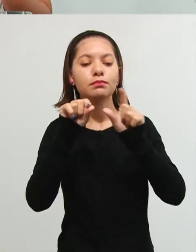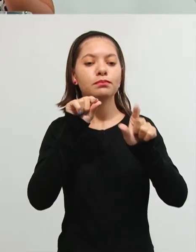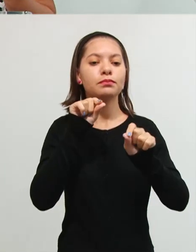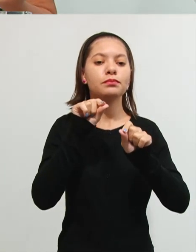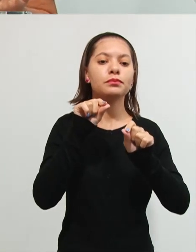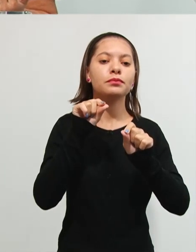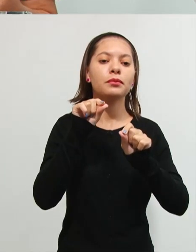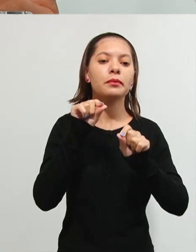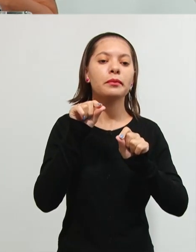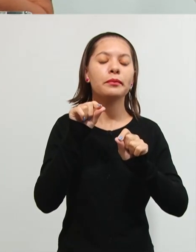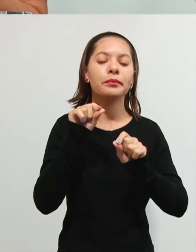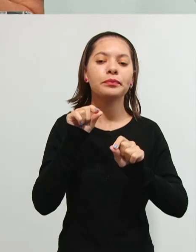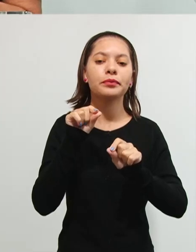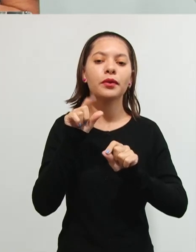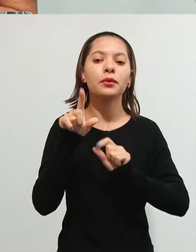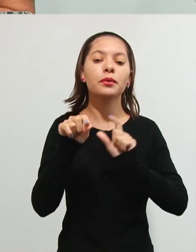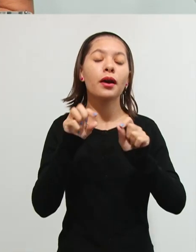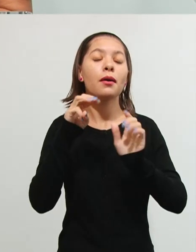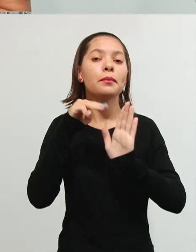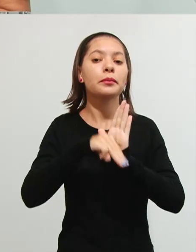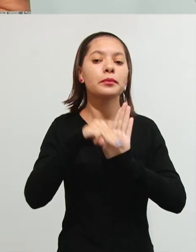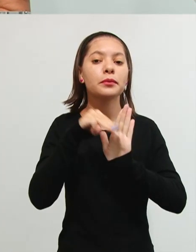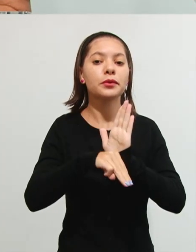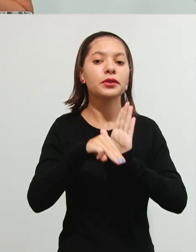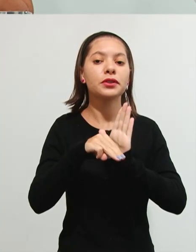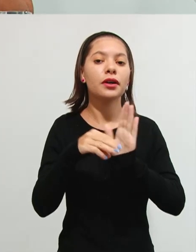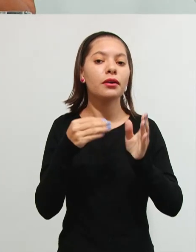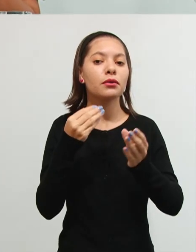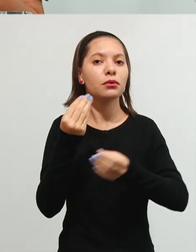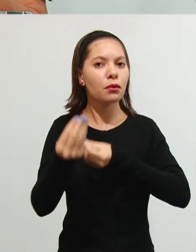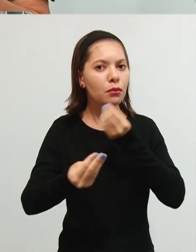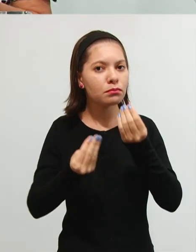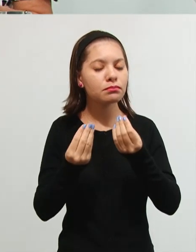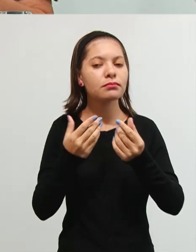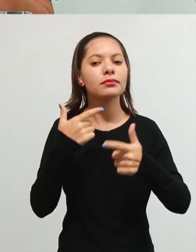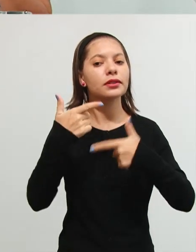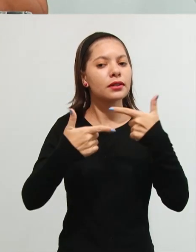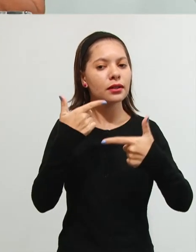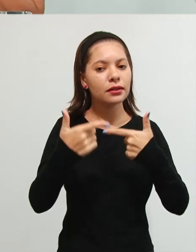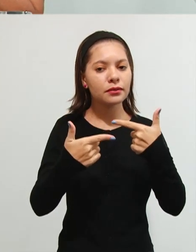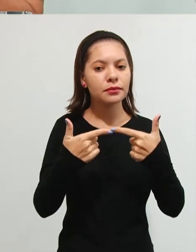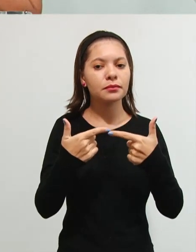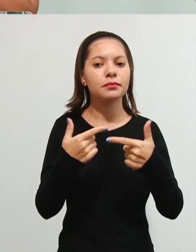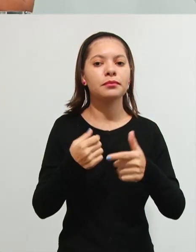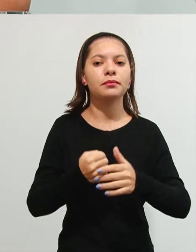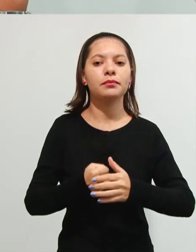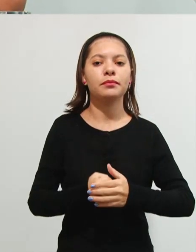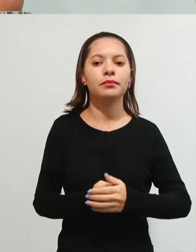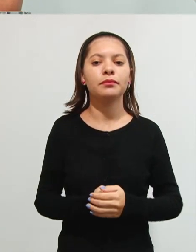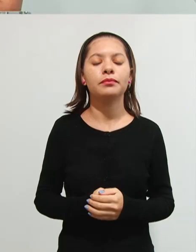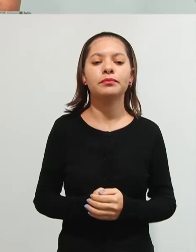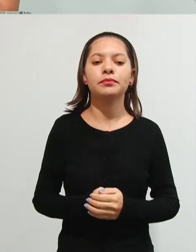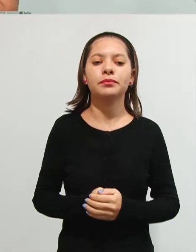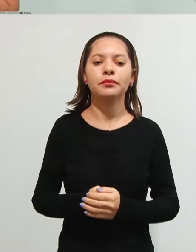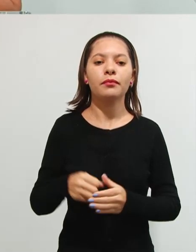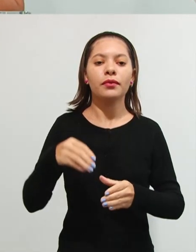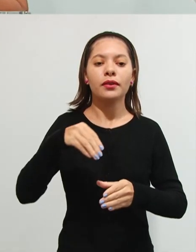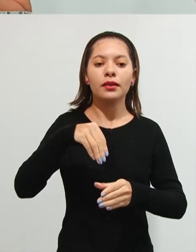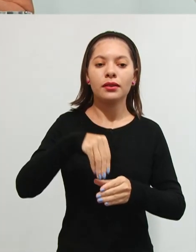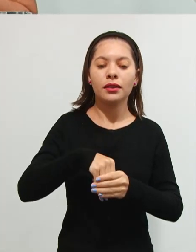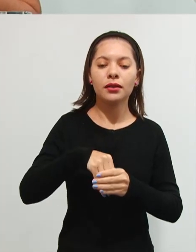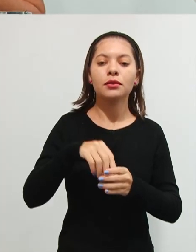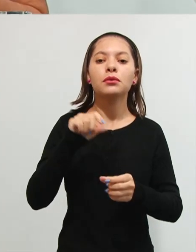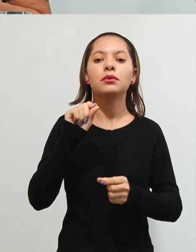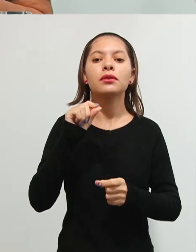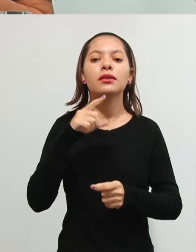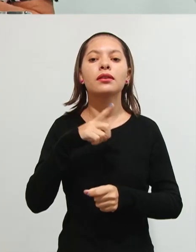estava optando por uma metodologia de trabalho. Então, psicologicamente, dentro do behaviorismo radical, ele